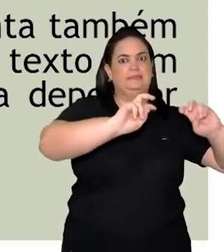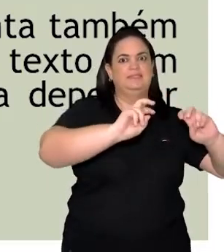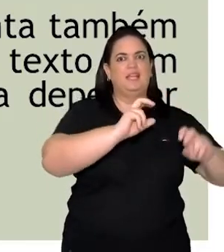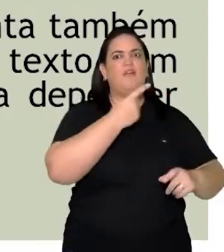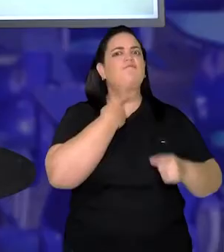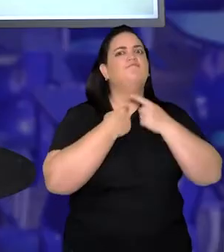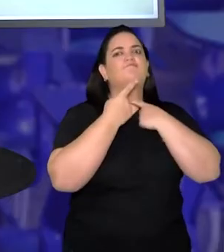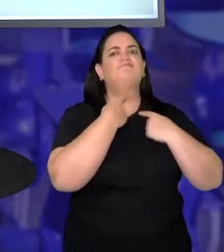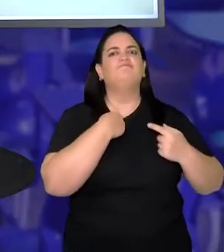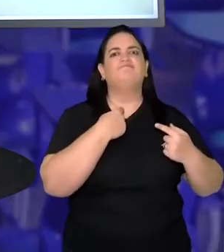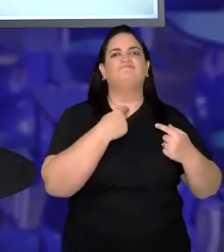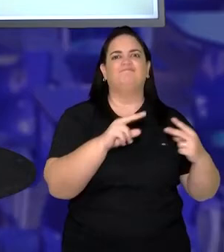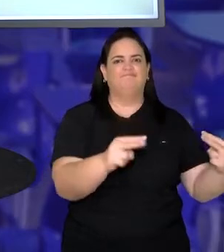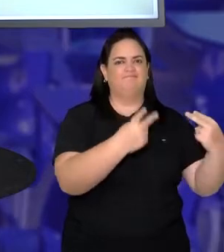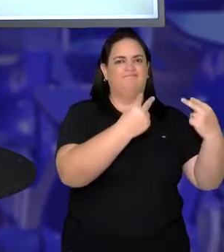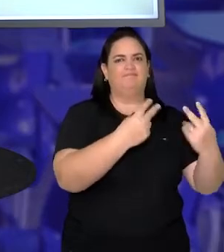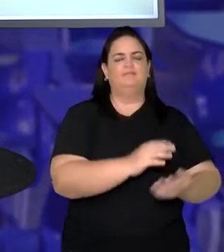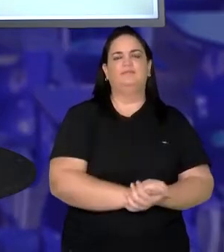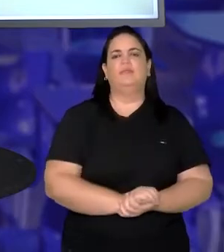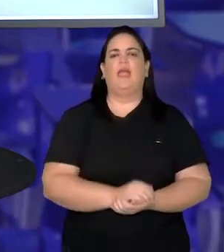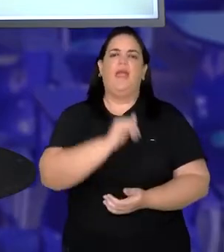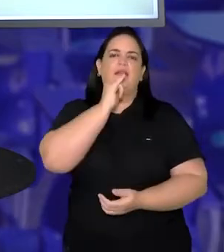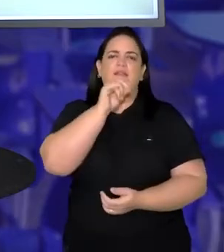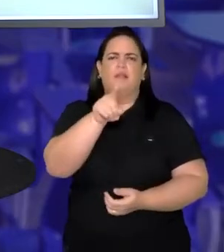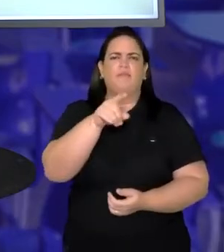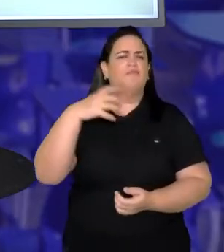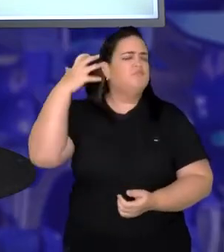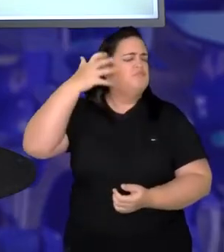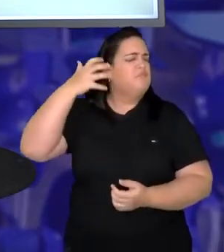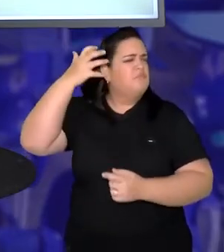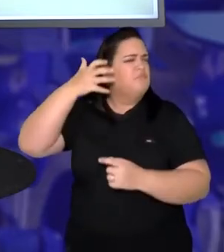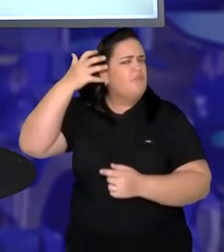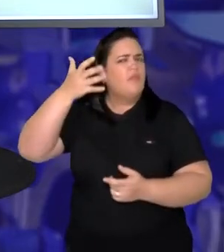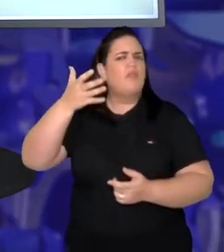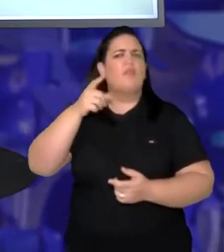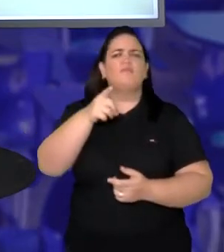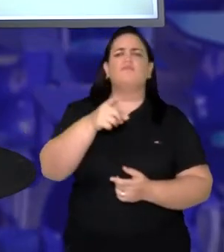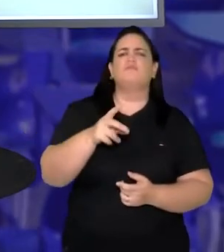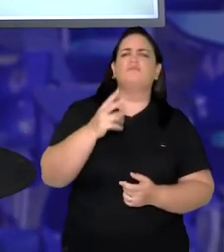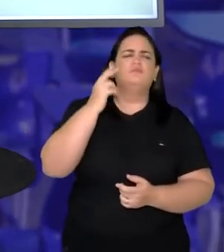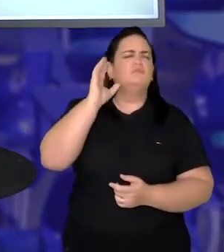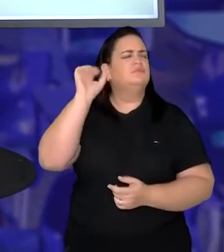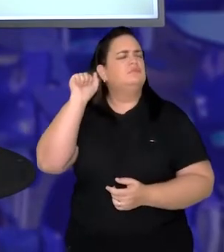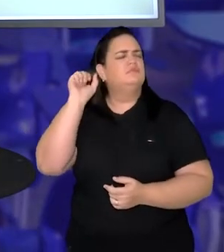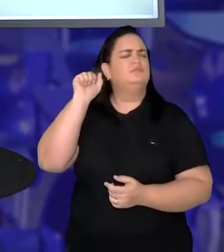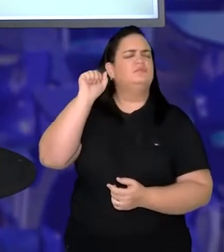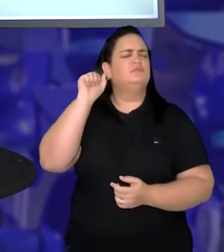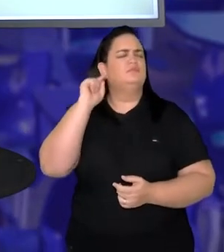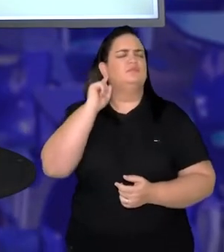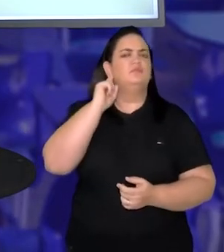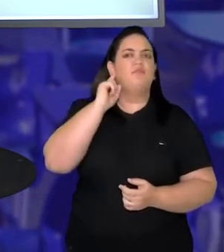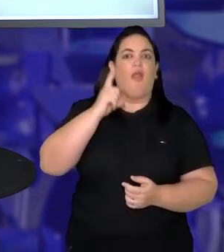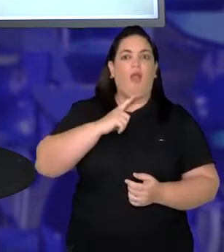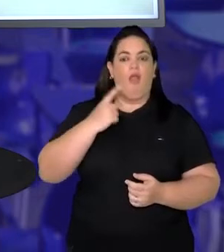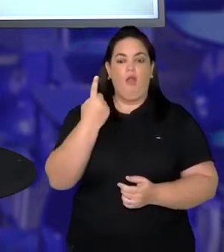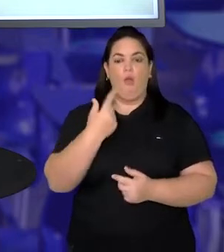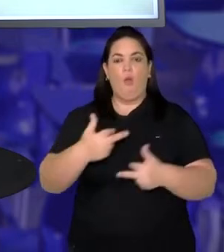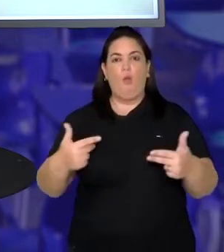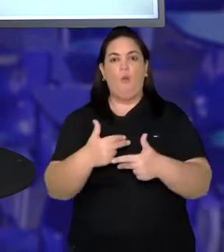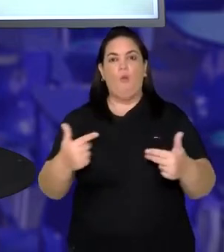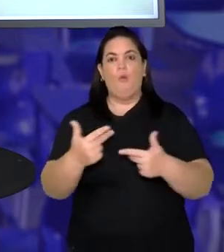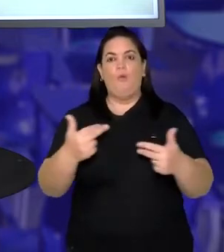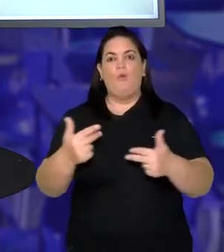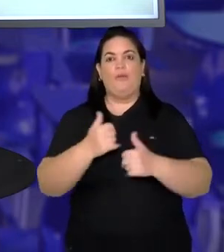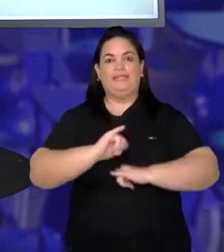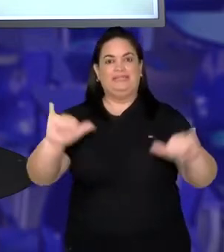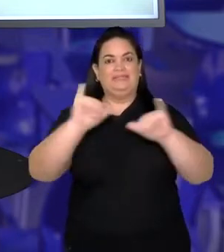item divulgado. Imagine que você está ouvindo um programa de rádio, um podcast, tá? E algum produto vai ser